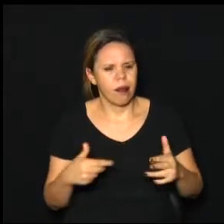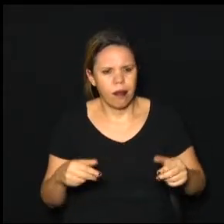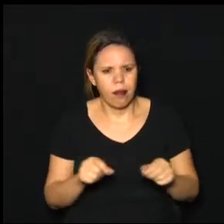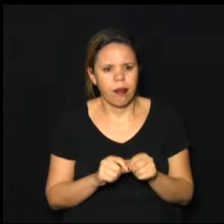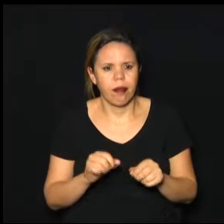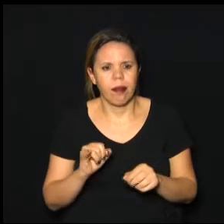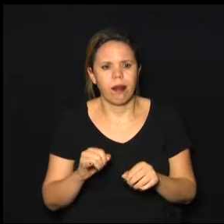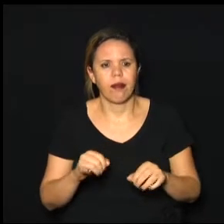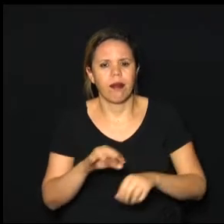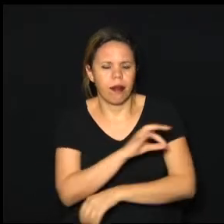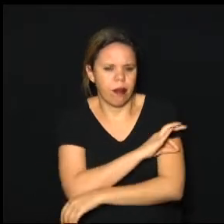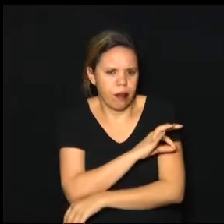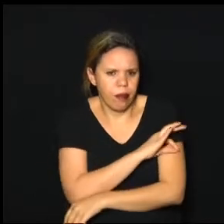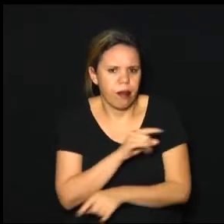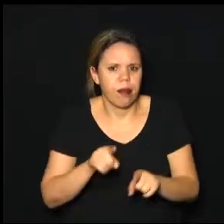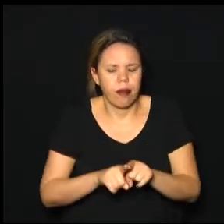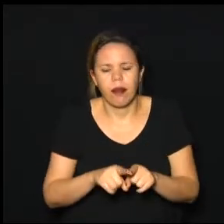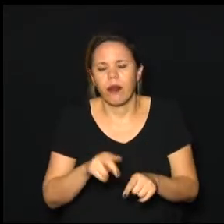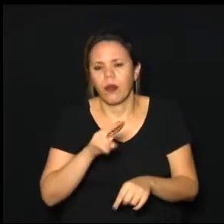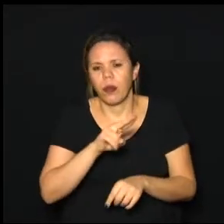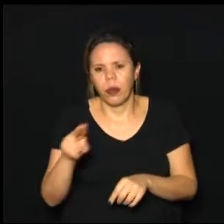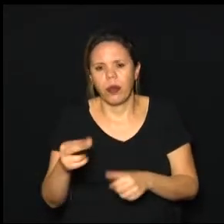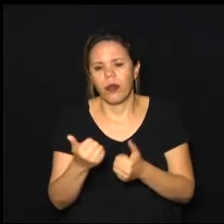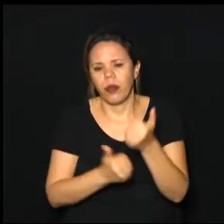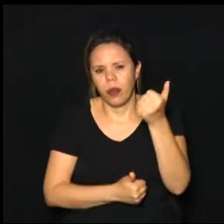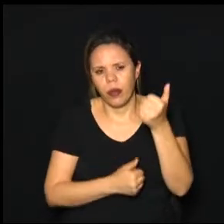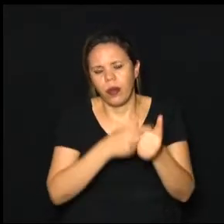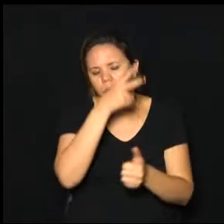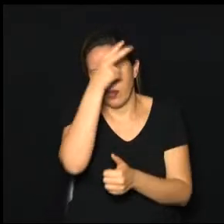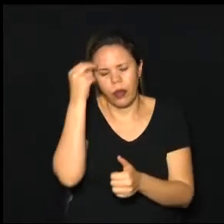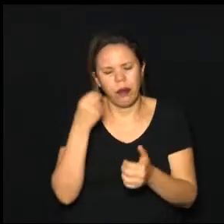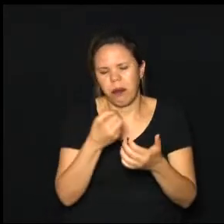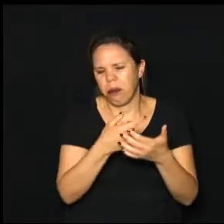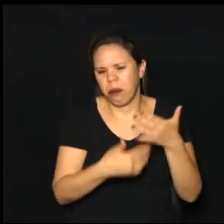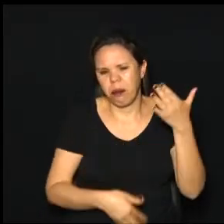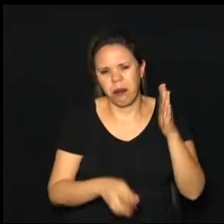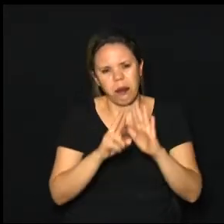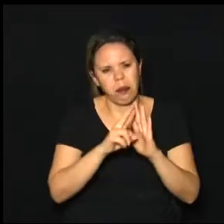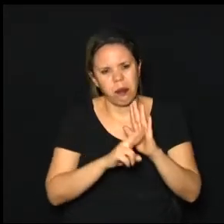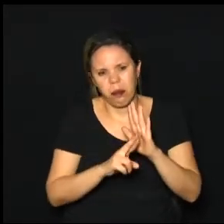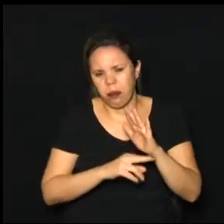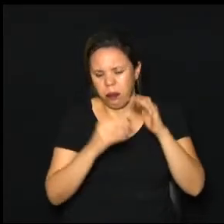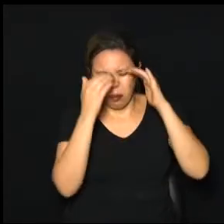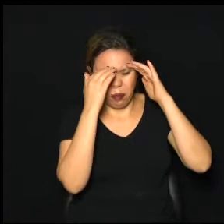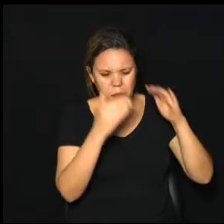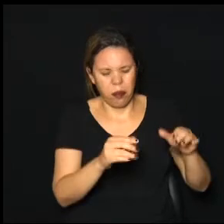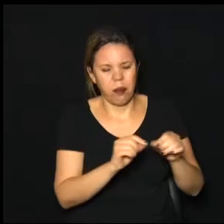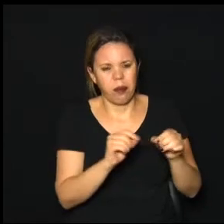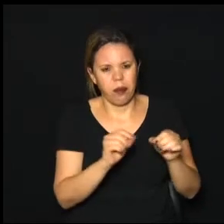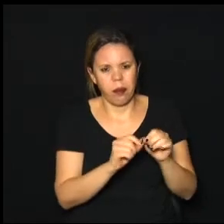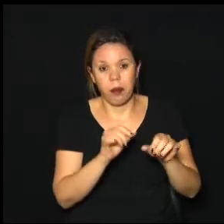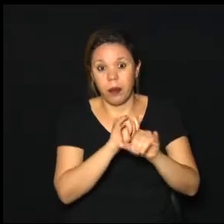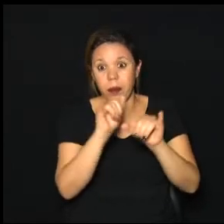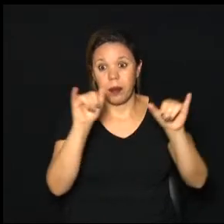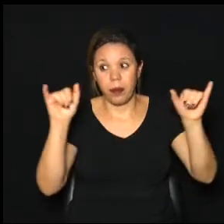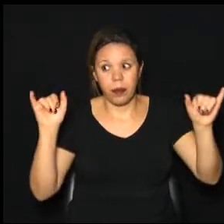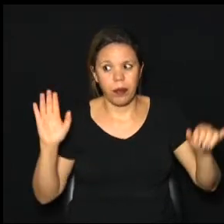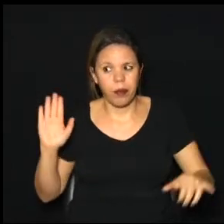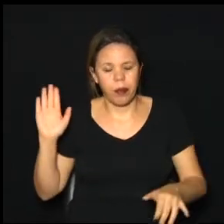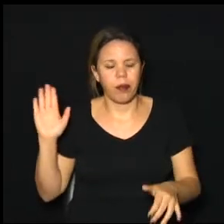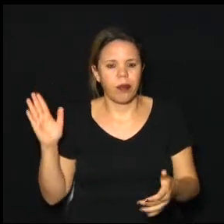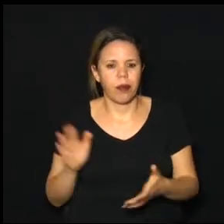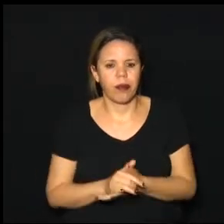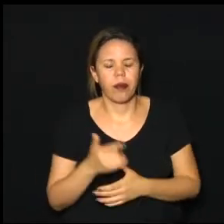do executivo, tem que ter o nome do vice-prefeito. Tem um monte de regrinhas para esse tipo de propaganda eleitoral.